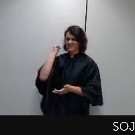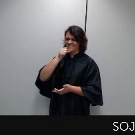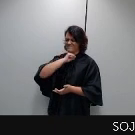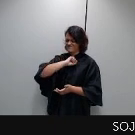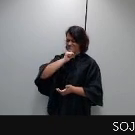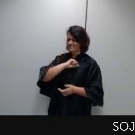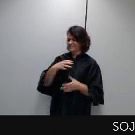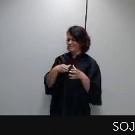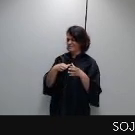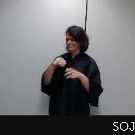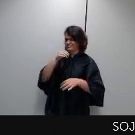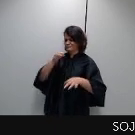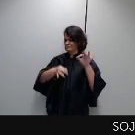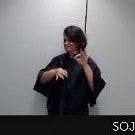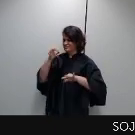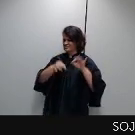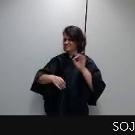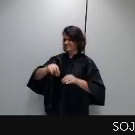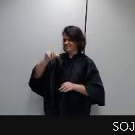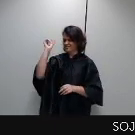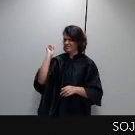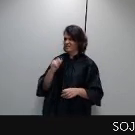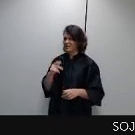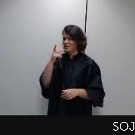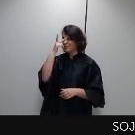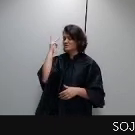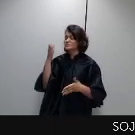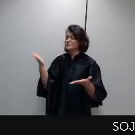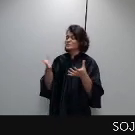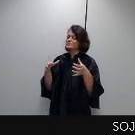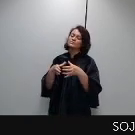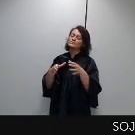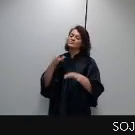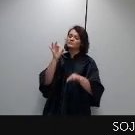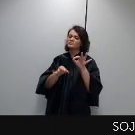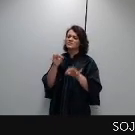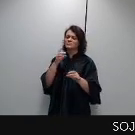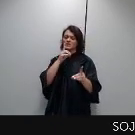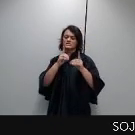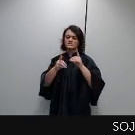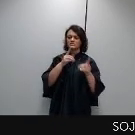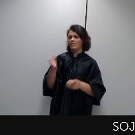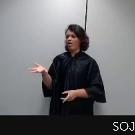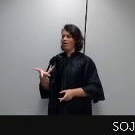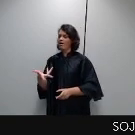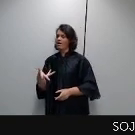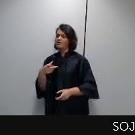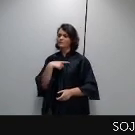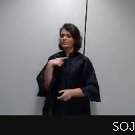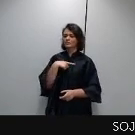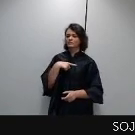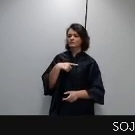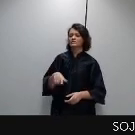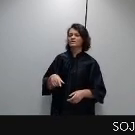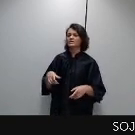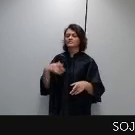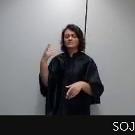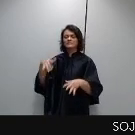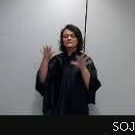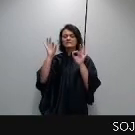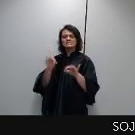juristas juristas de hoje são muito mais dinâmicos e velozes no sentido de assegurar